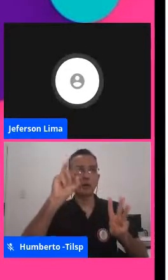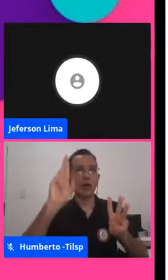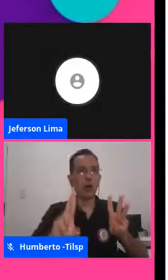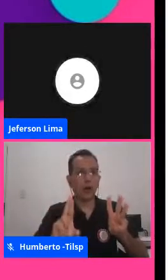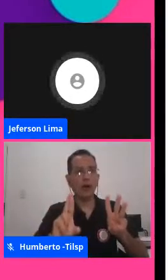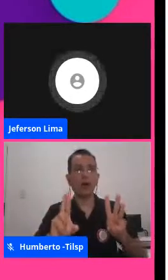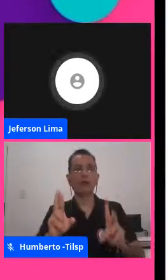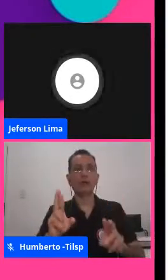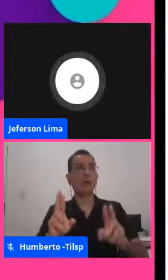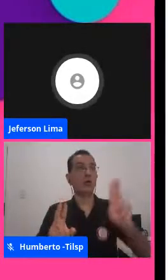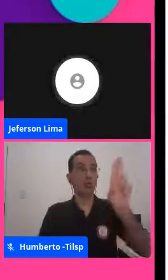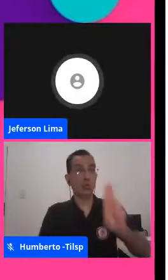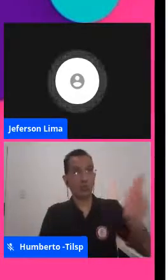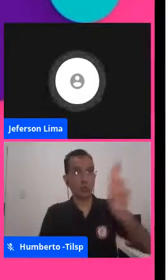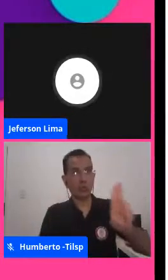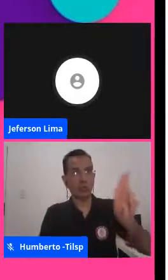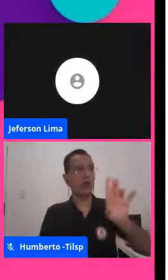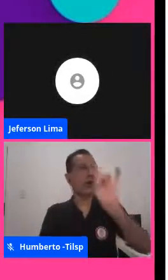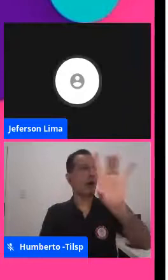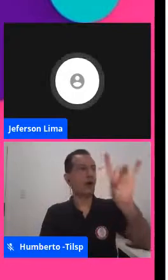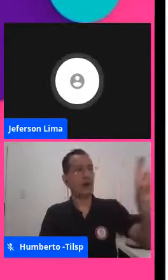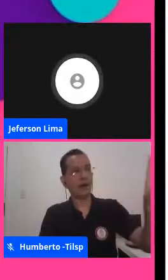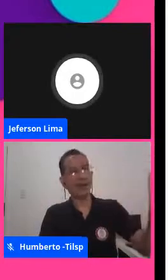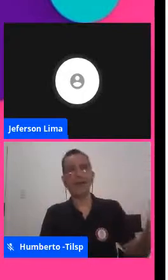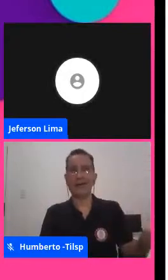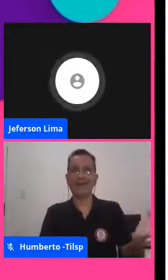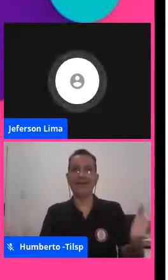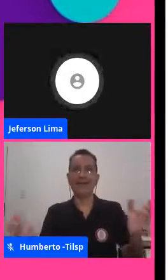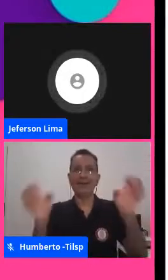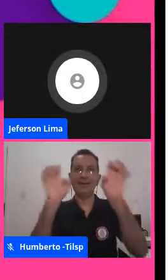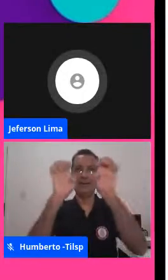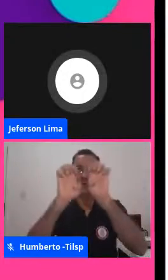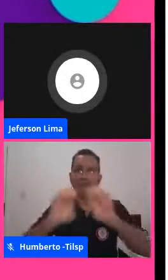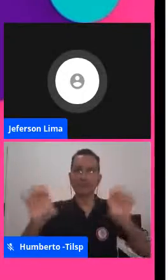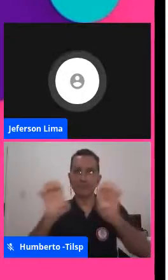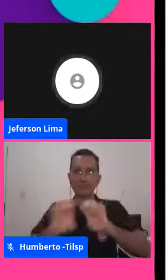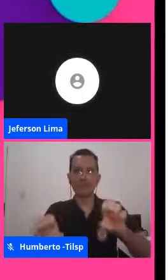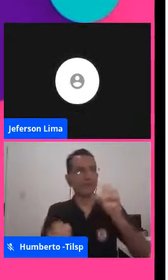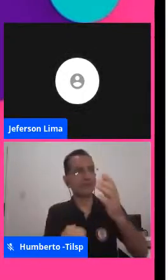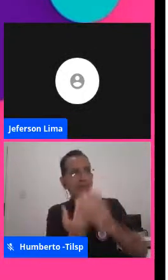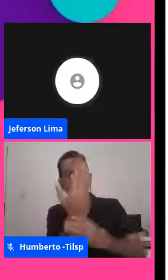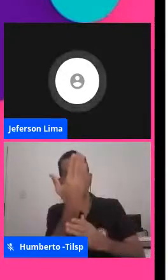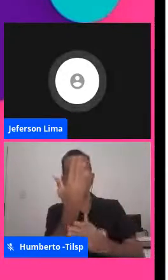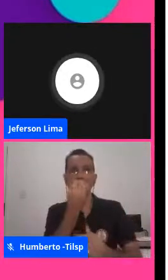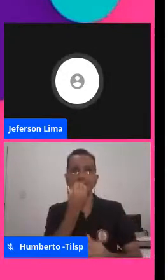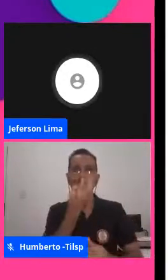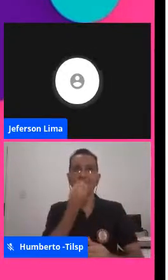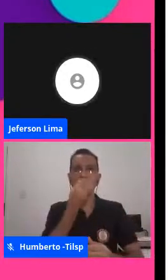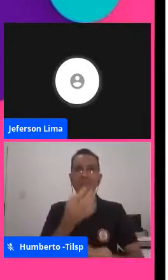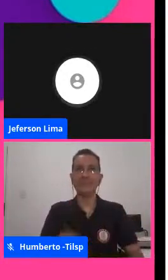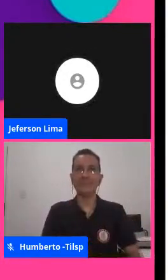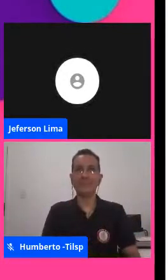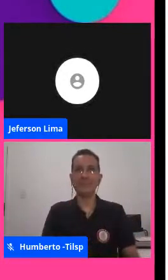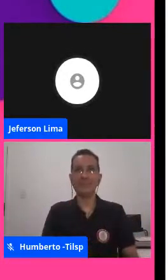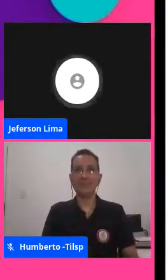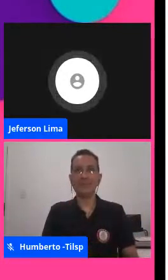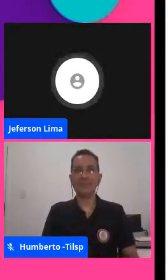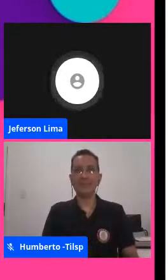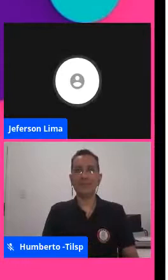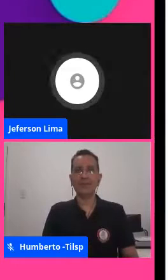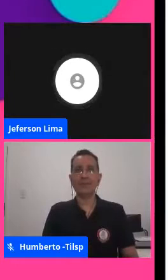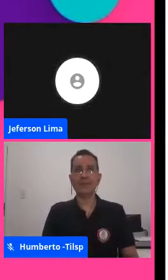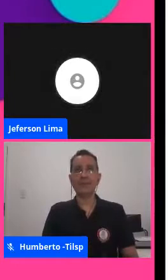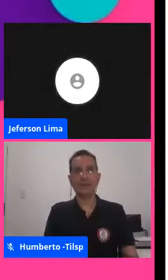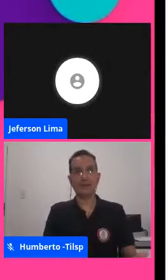você está criando essa infraestrutura aí e que você quer ter o máximo de lucro possível utilizando